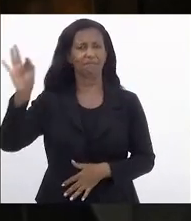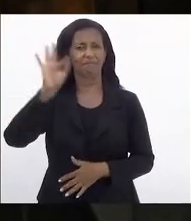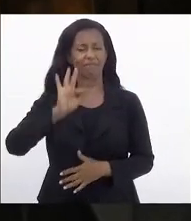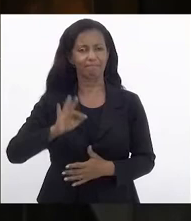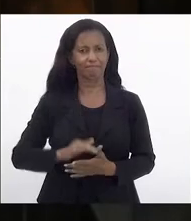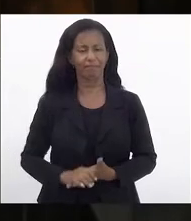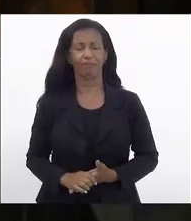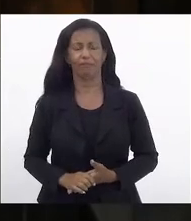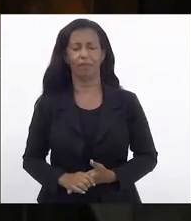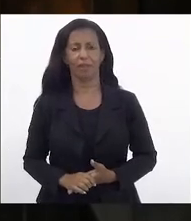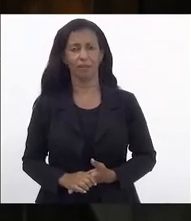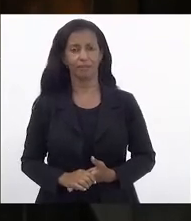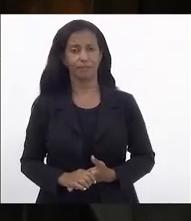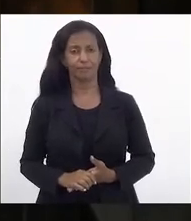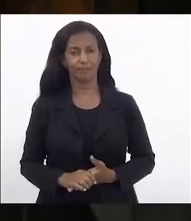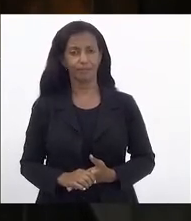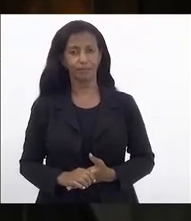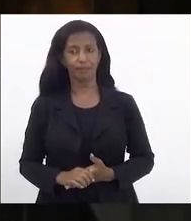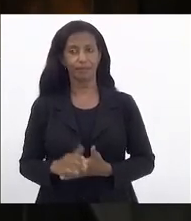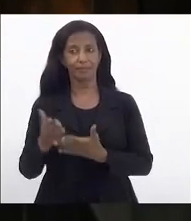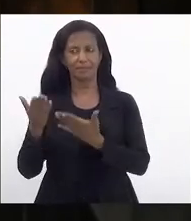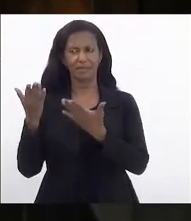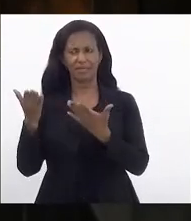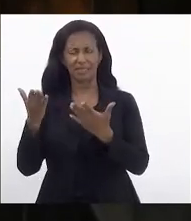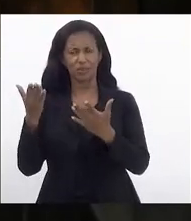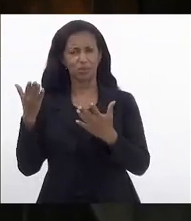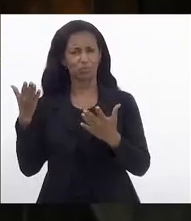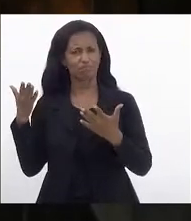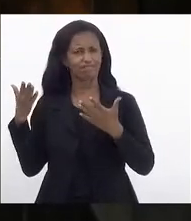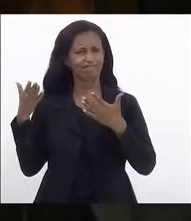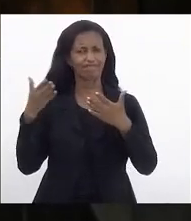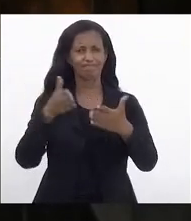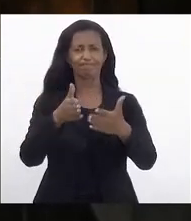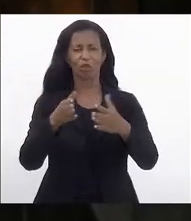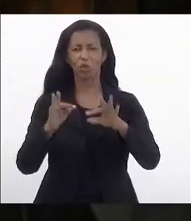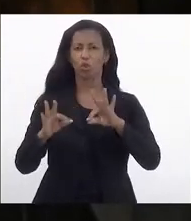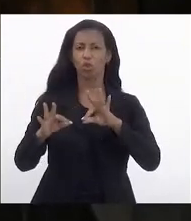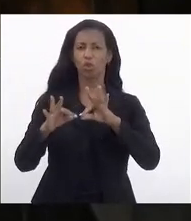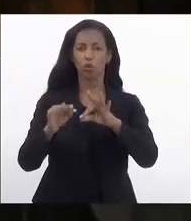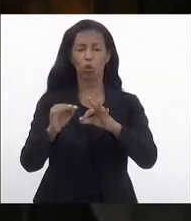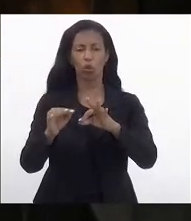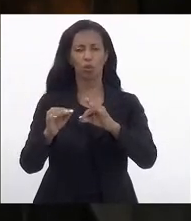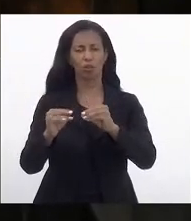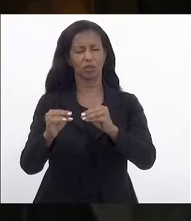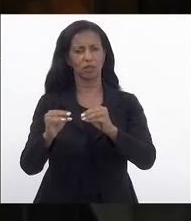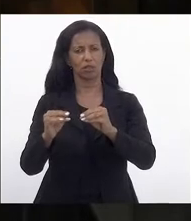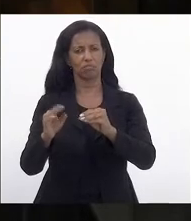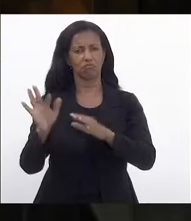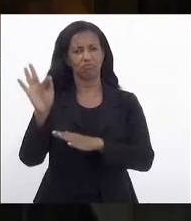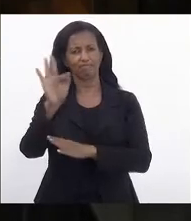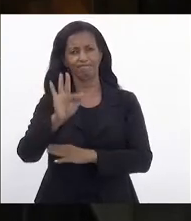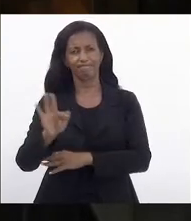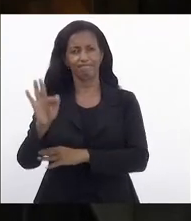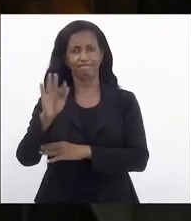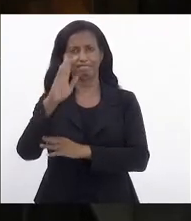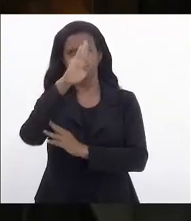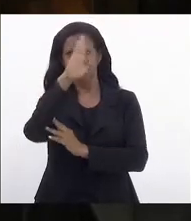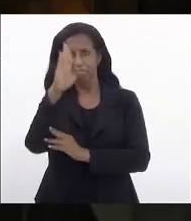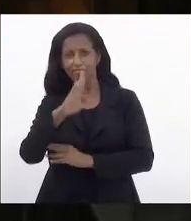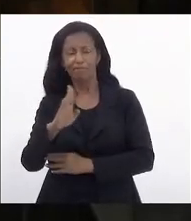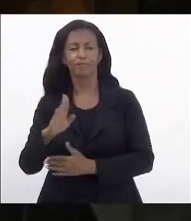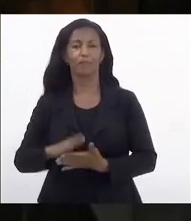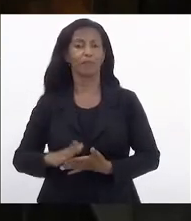isso ataca todas as unidades federativas brasileiras